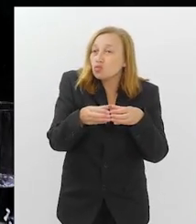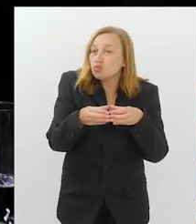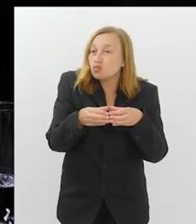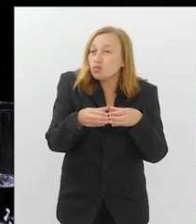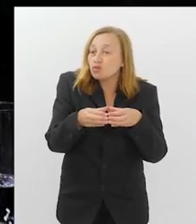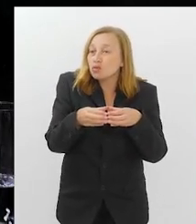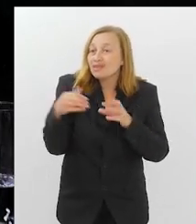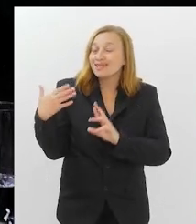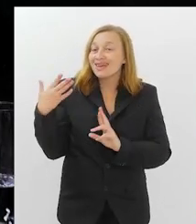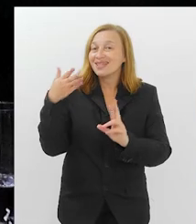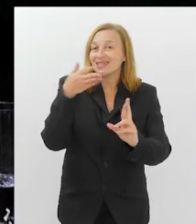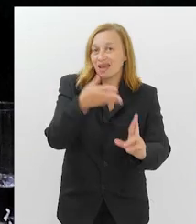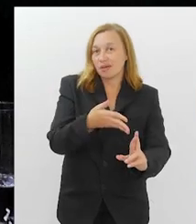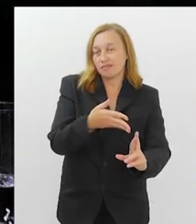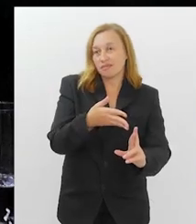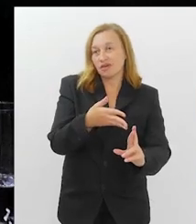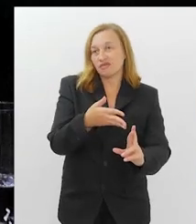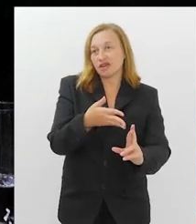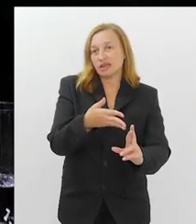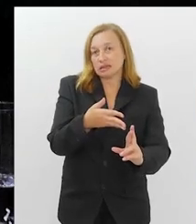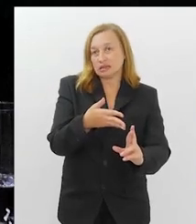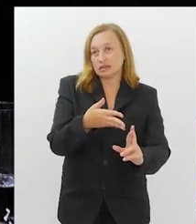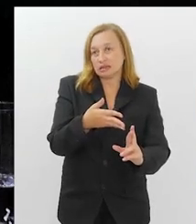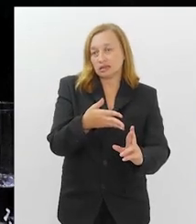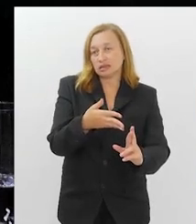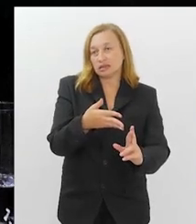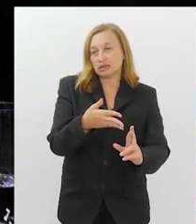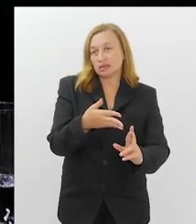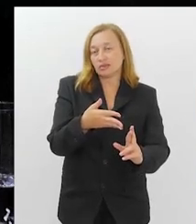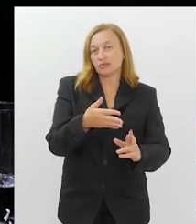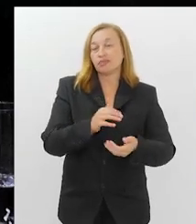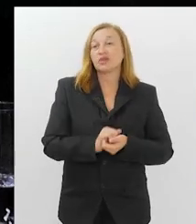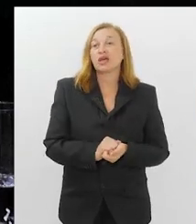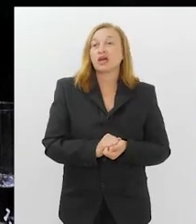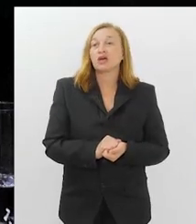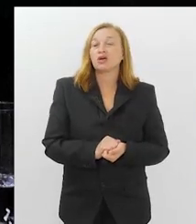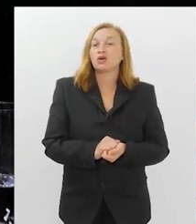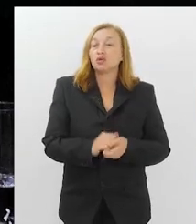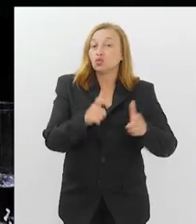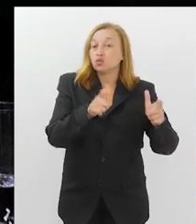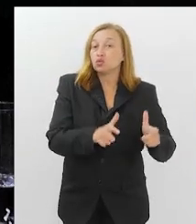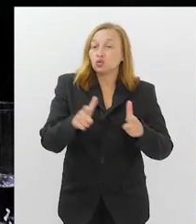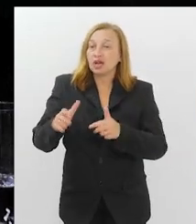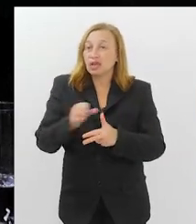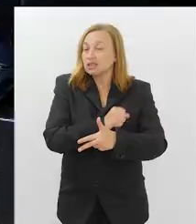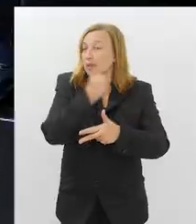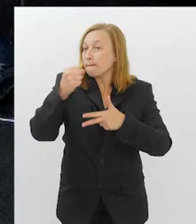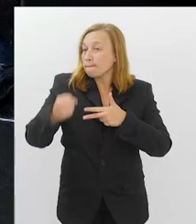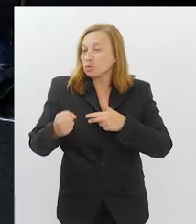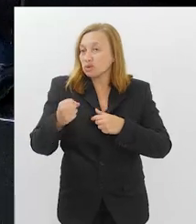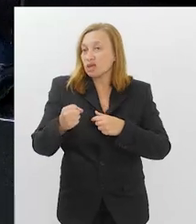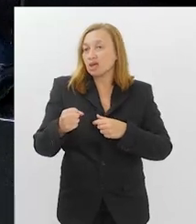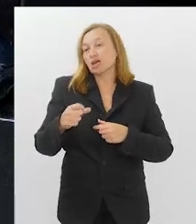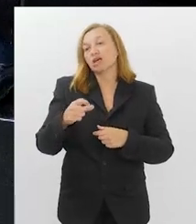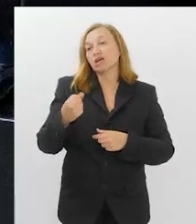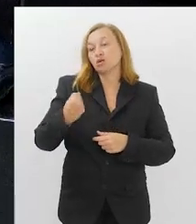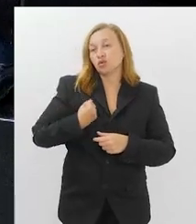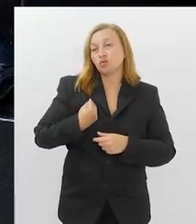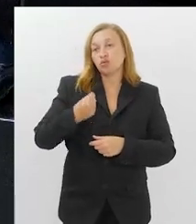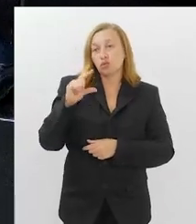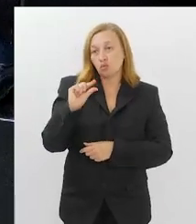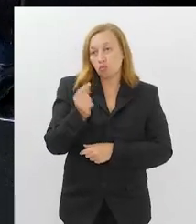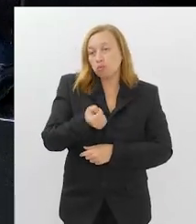termos de representatividade. Nós somos minoria em representatividade. Nos espaços de poder, nós somos minoria.